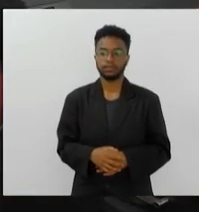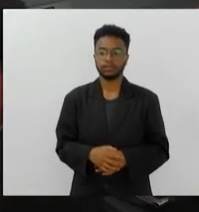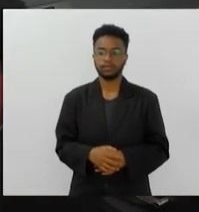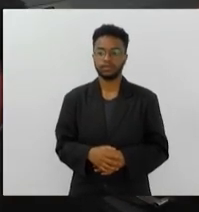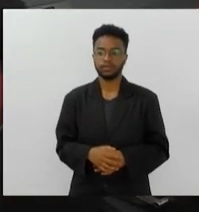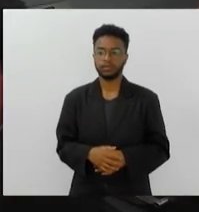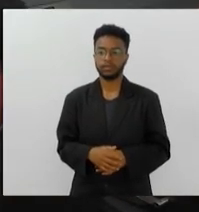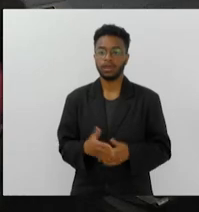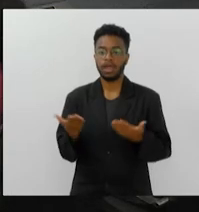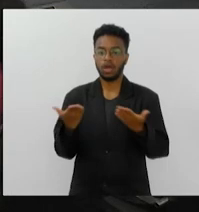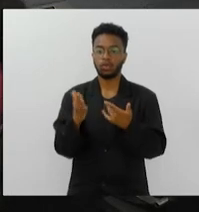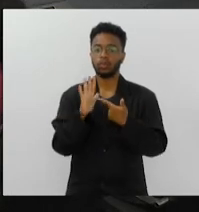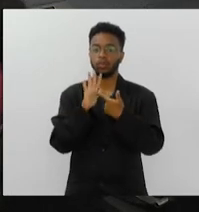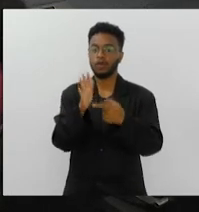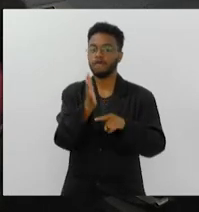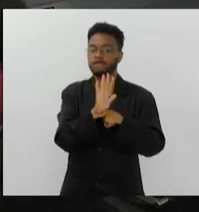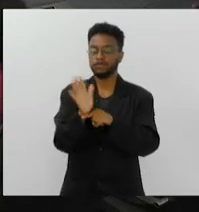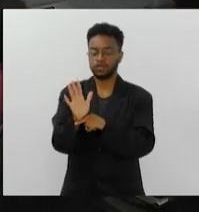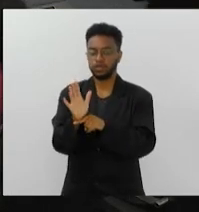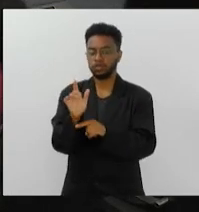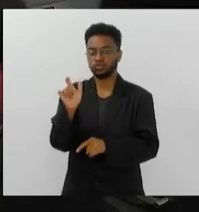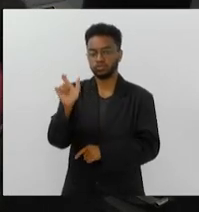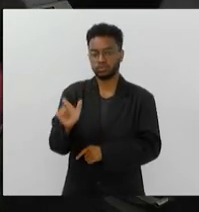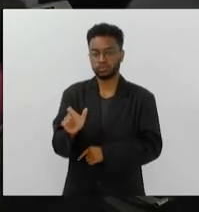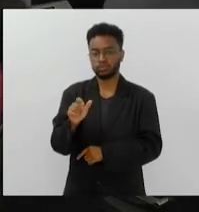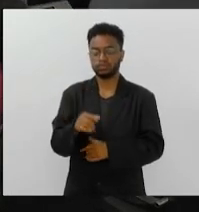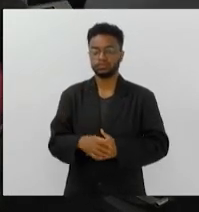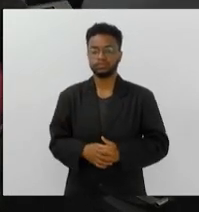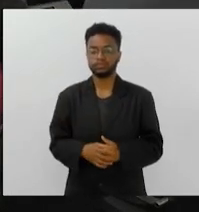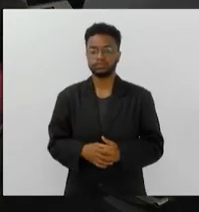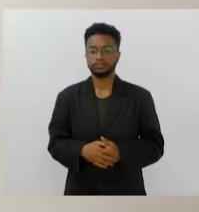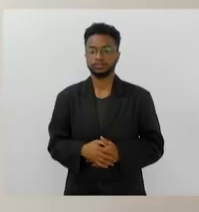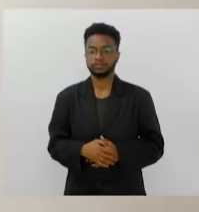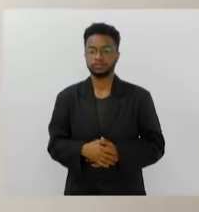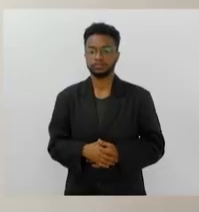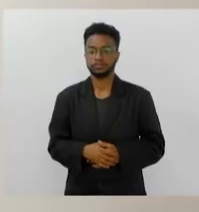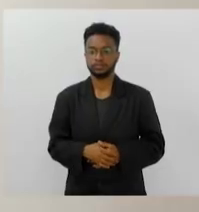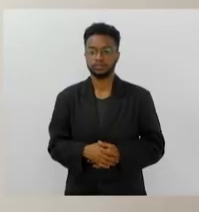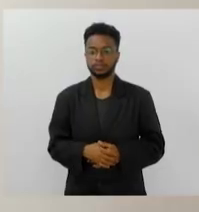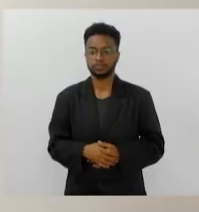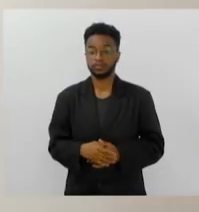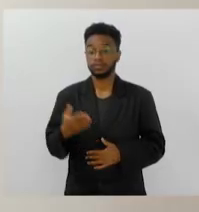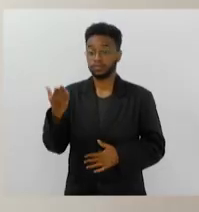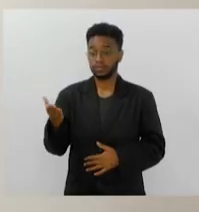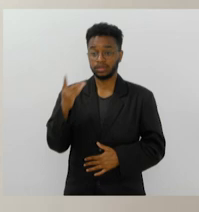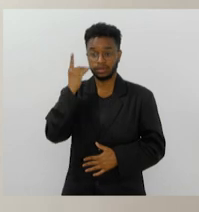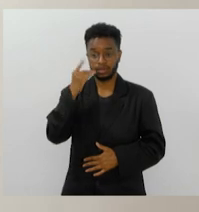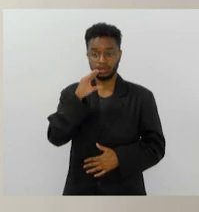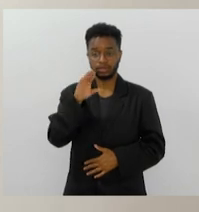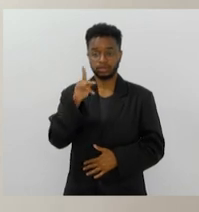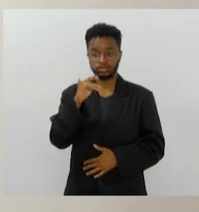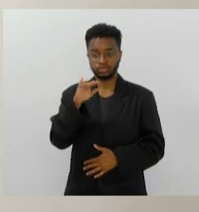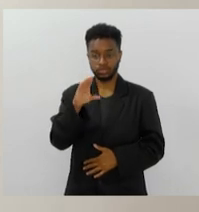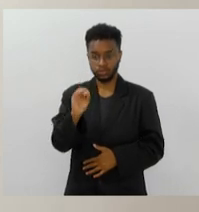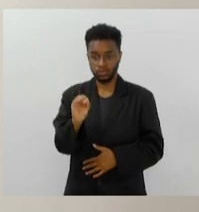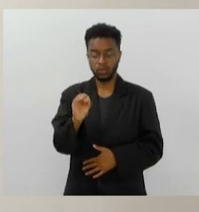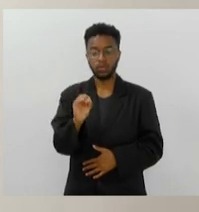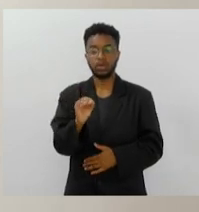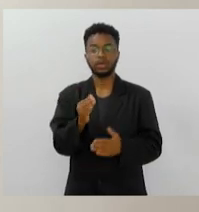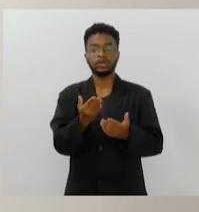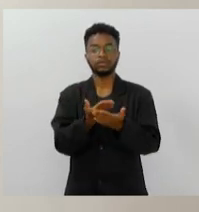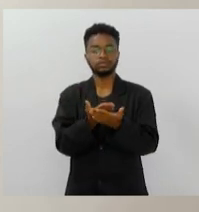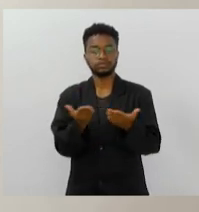para o nosso vídeo da doutora Sirlene Luiza Zimmermann. Excelentíssimo deputado Chico Machado,